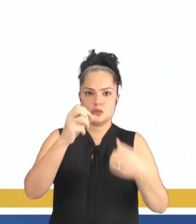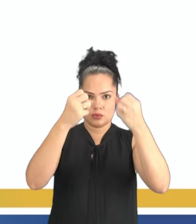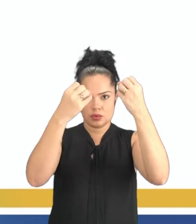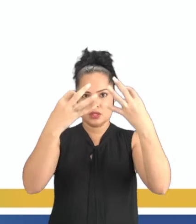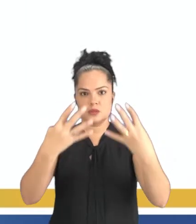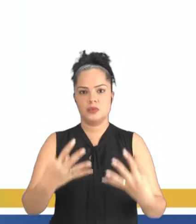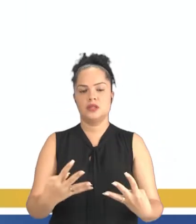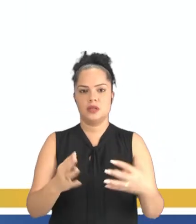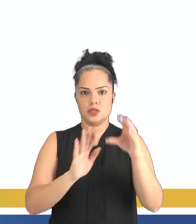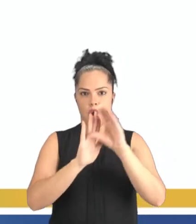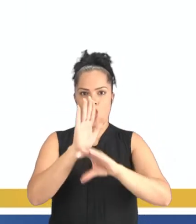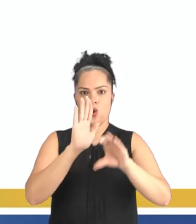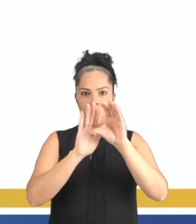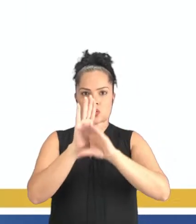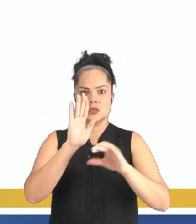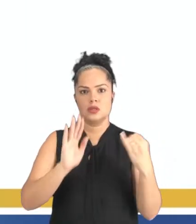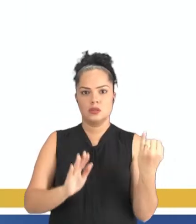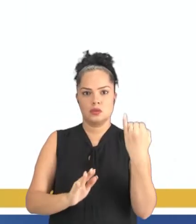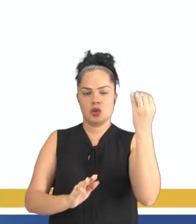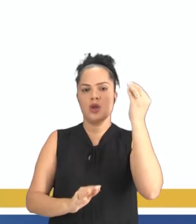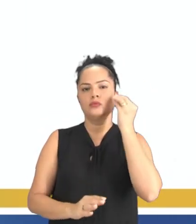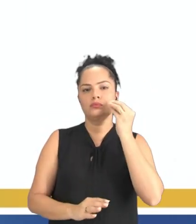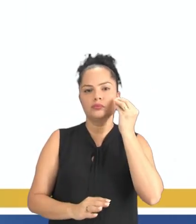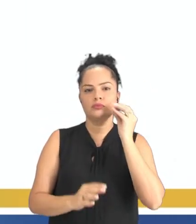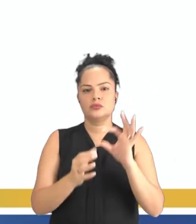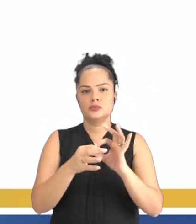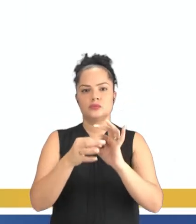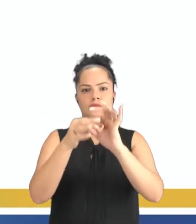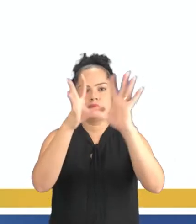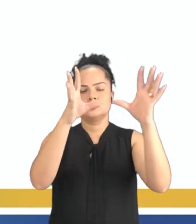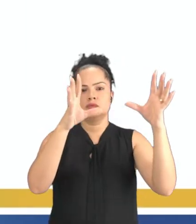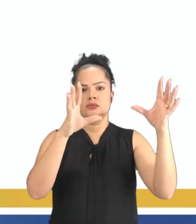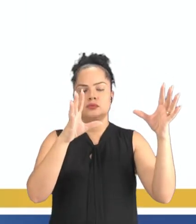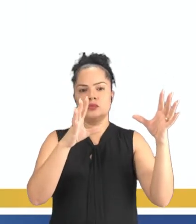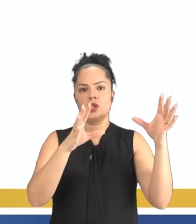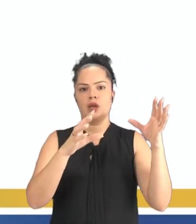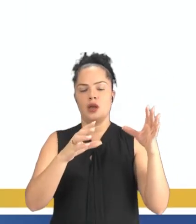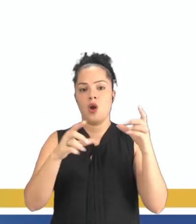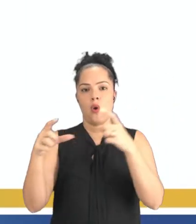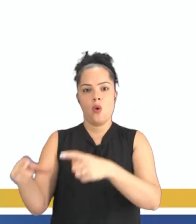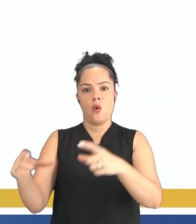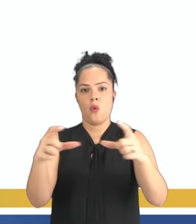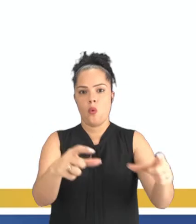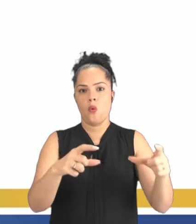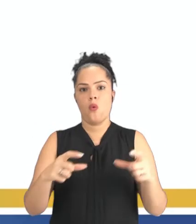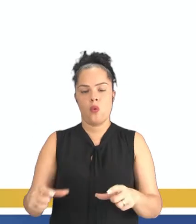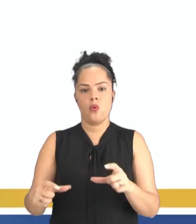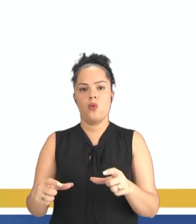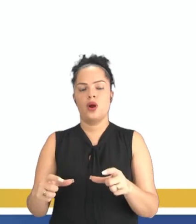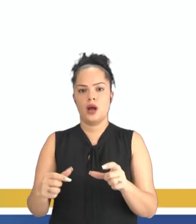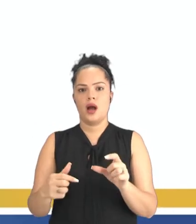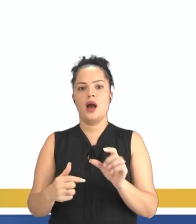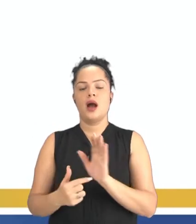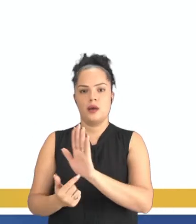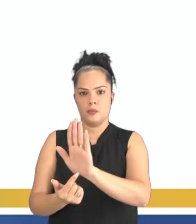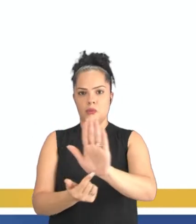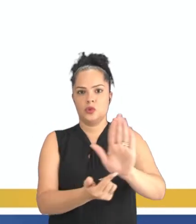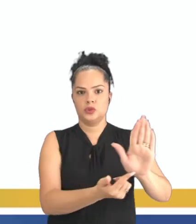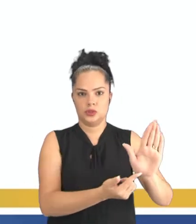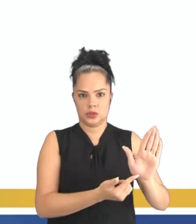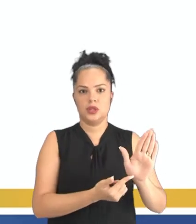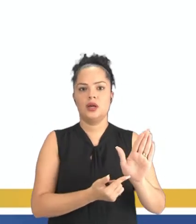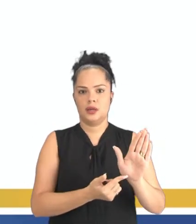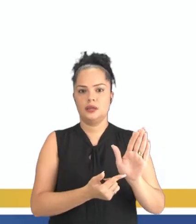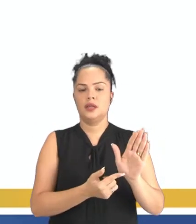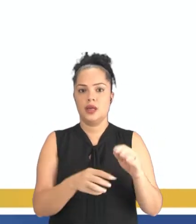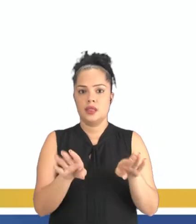conceitos importantes: experimento aleatório, ponto e espaço amostral, evento, espaços equiprováveis e